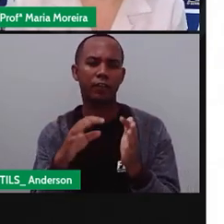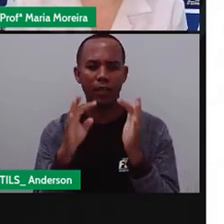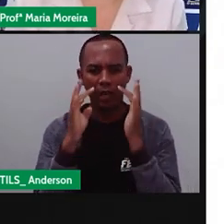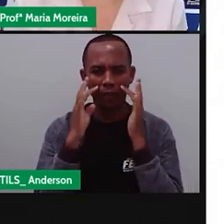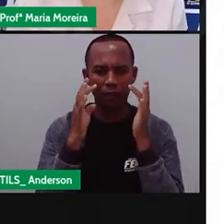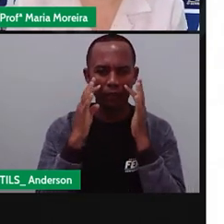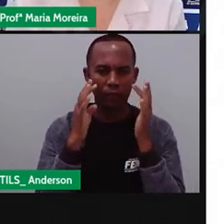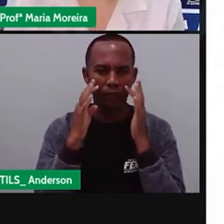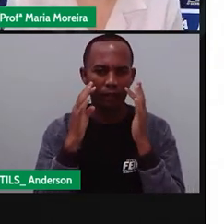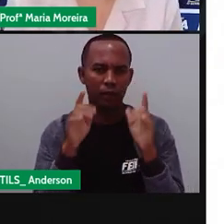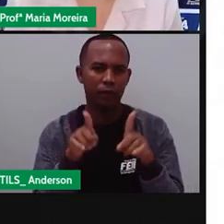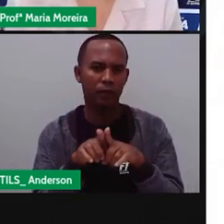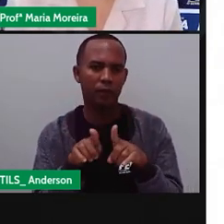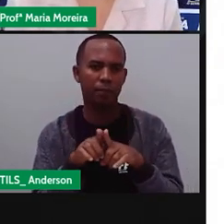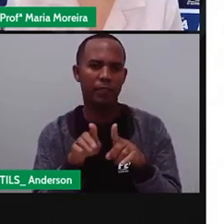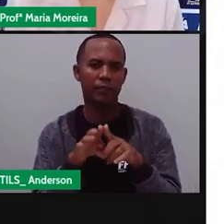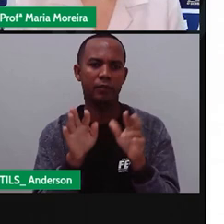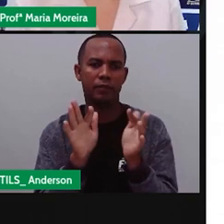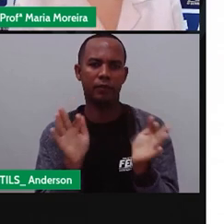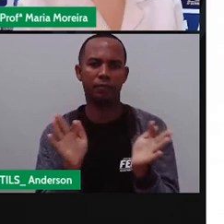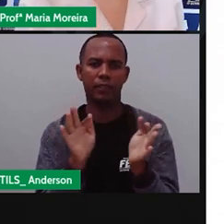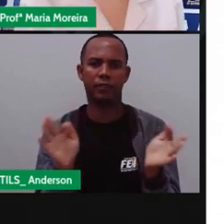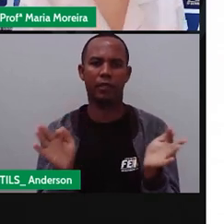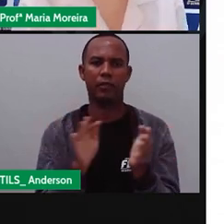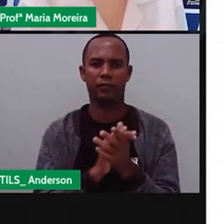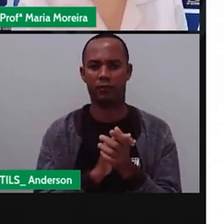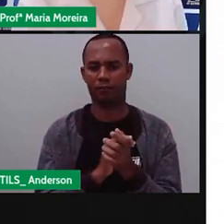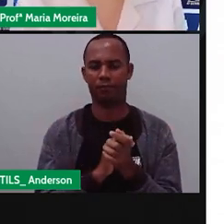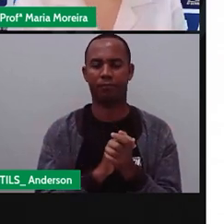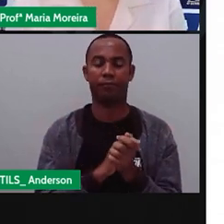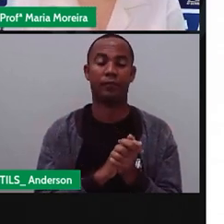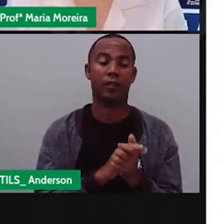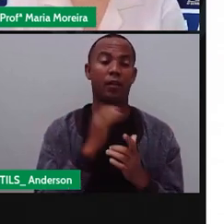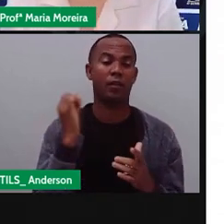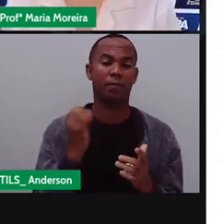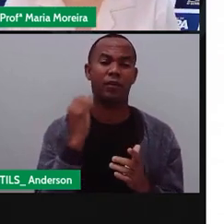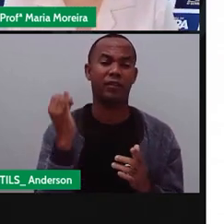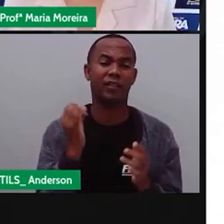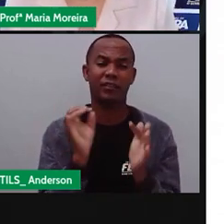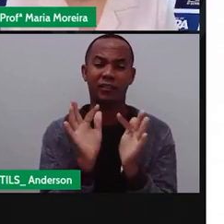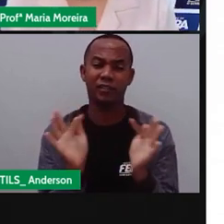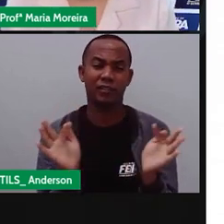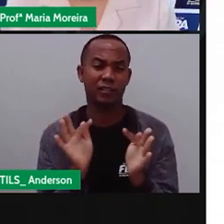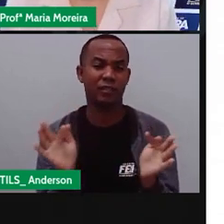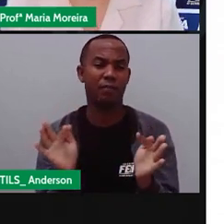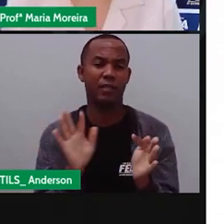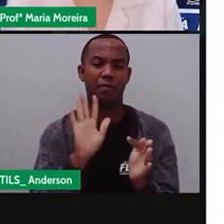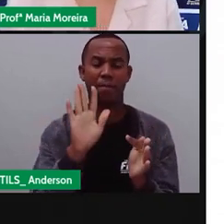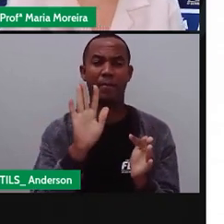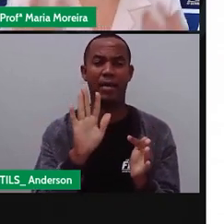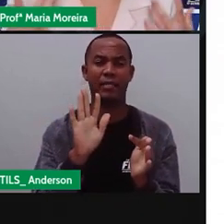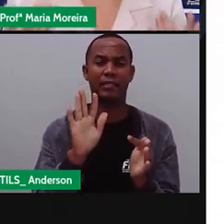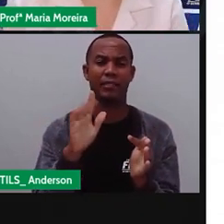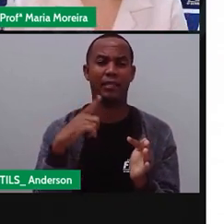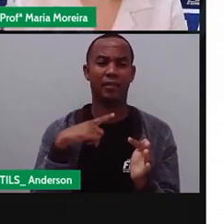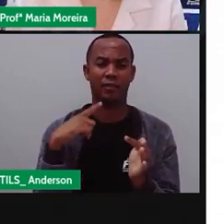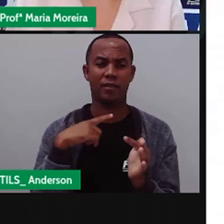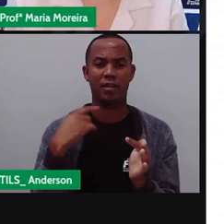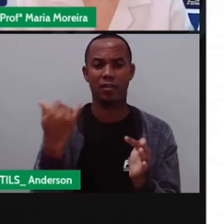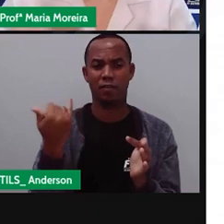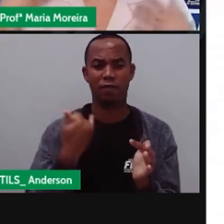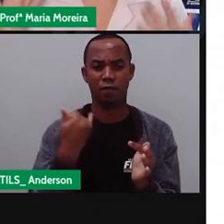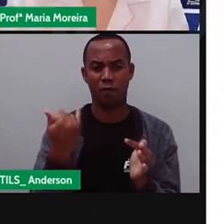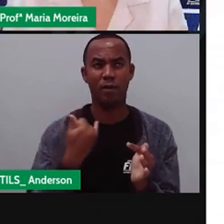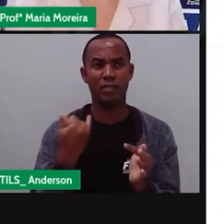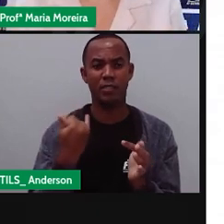quê? Principalmente para a simplicidade. Ser simples, gente, não quer dizer não ter informação. Eu posso escrever um texto